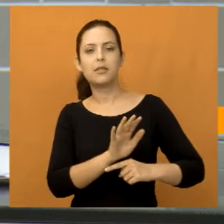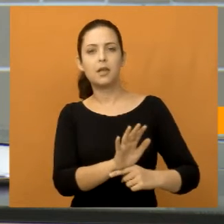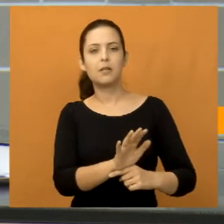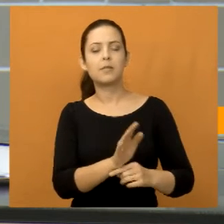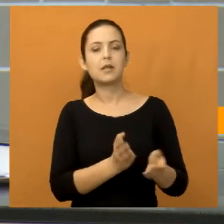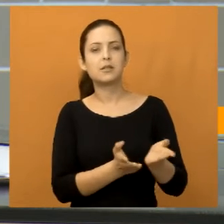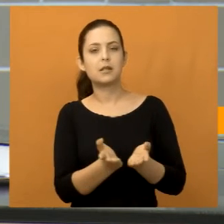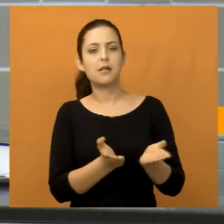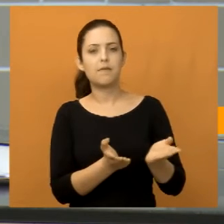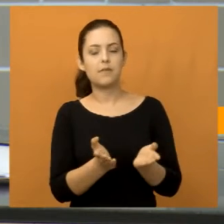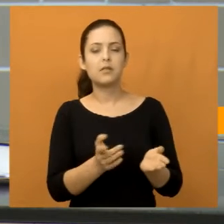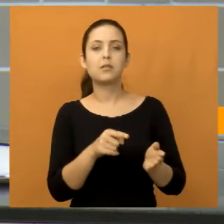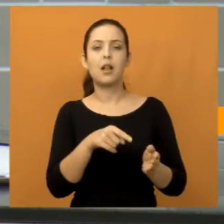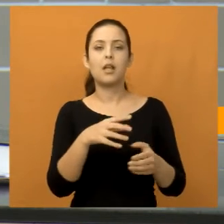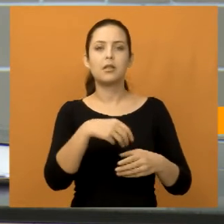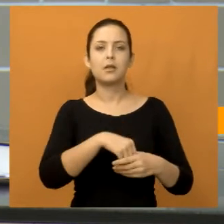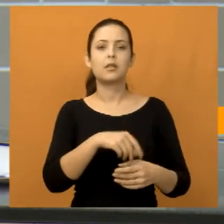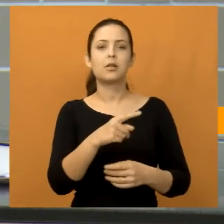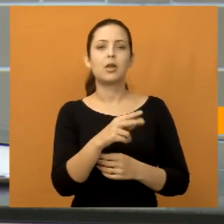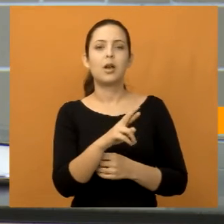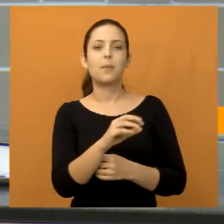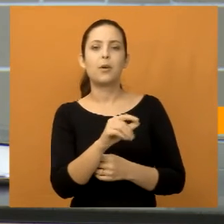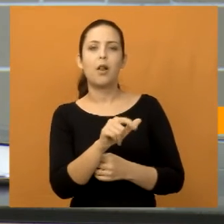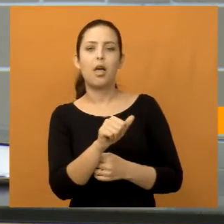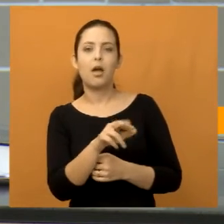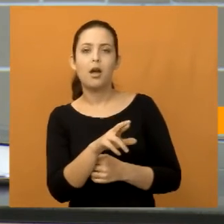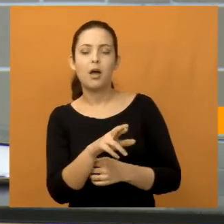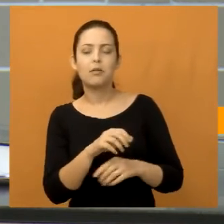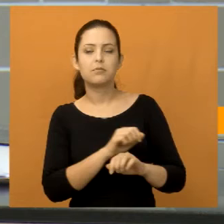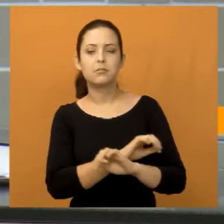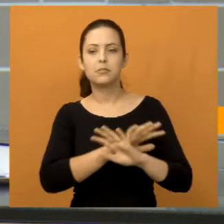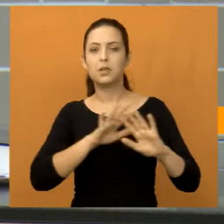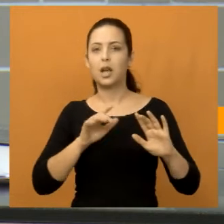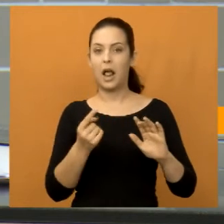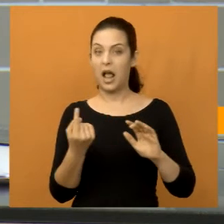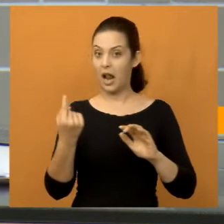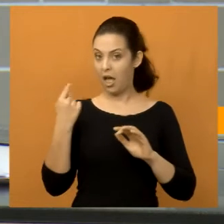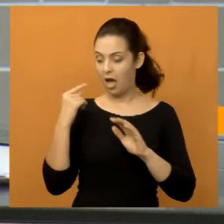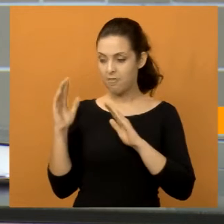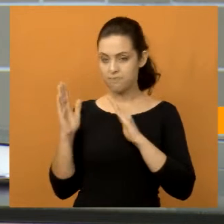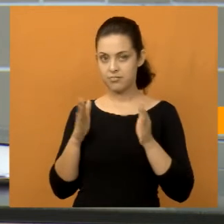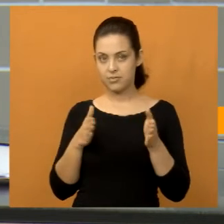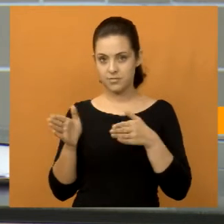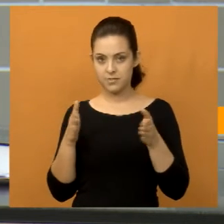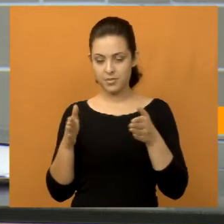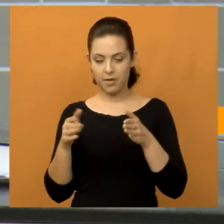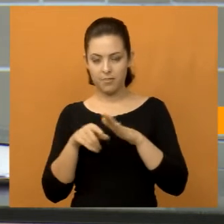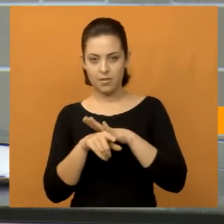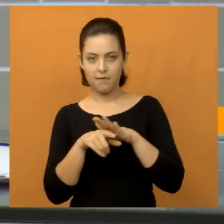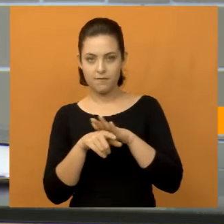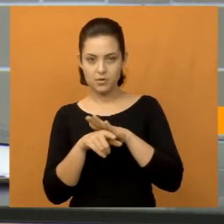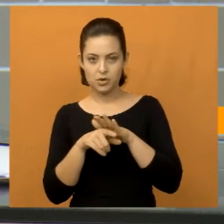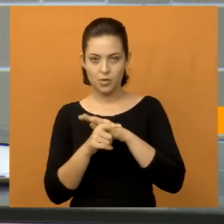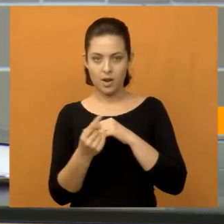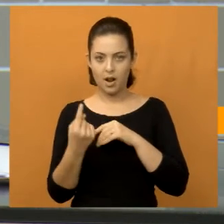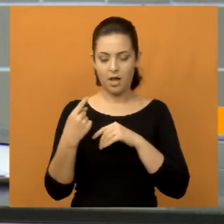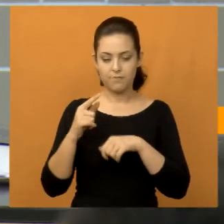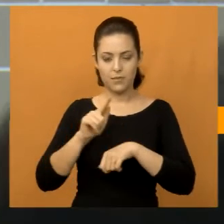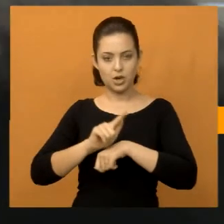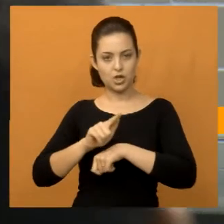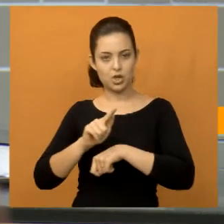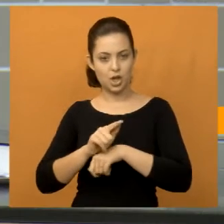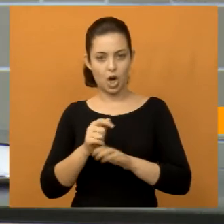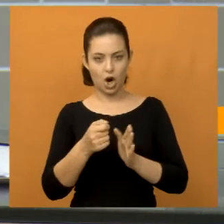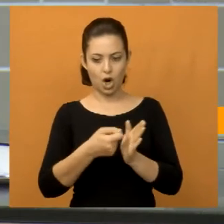serviços municipais da Fundação Prolar, esclareceram que, à época dos fatos investigados, a gestão